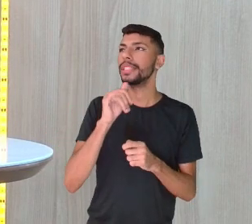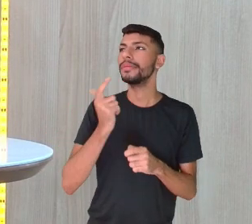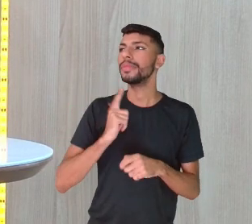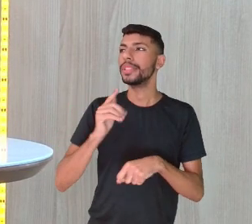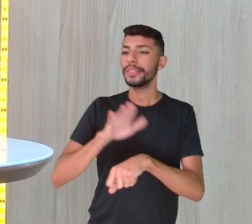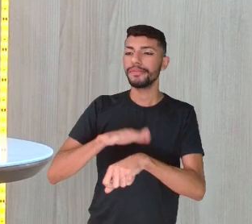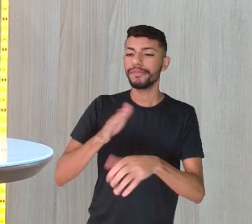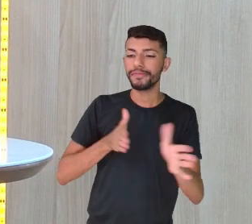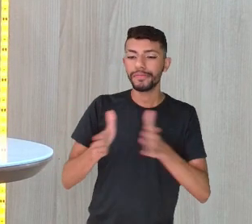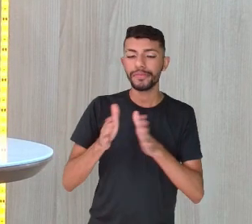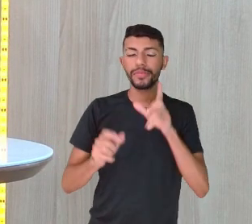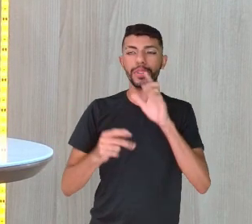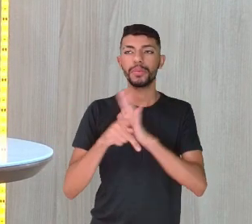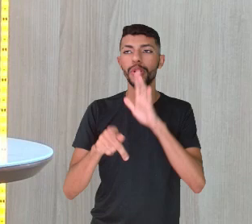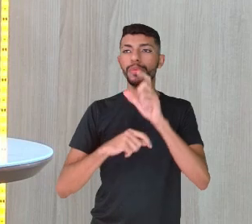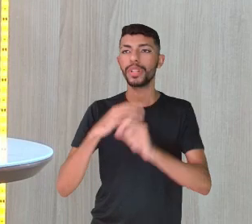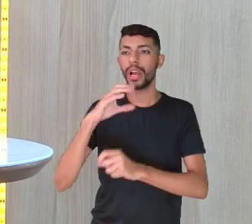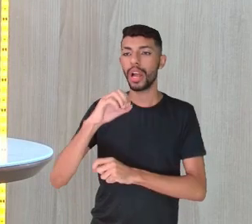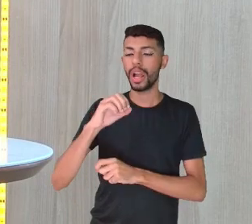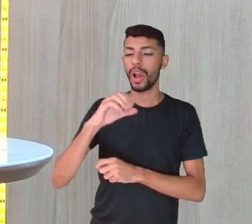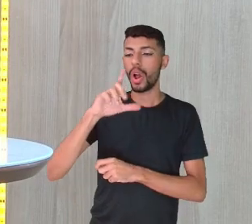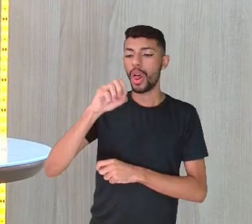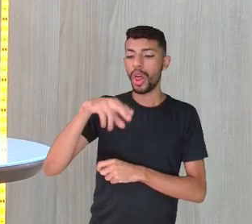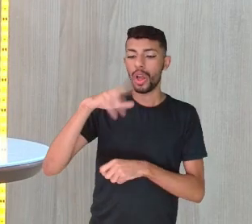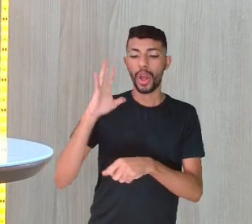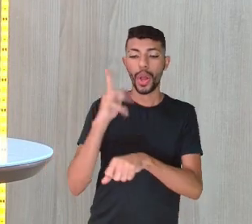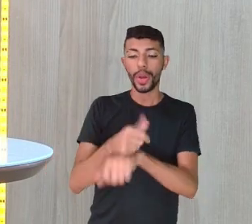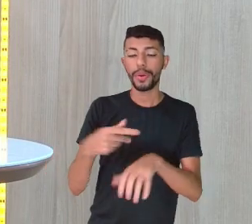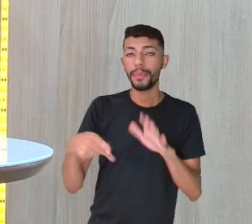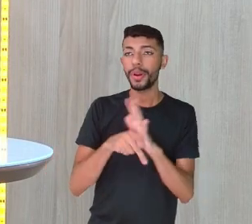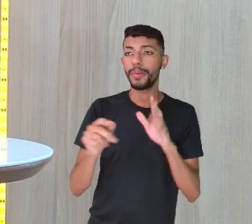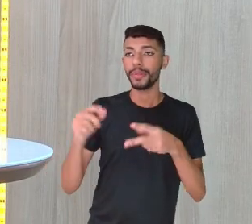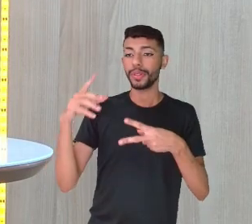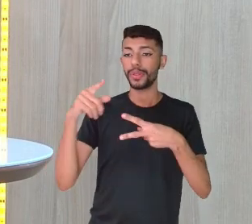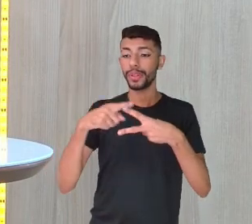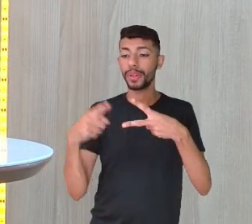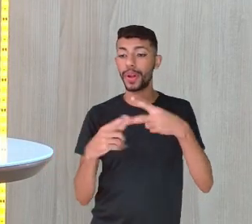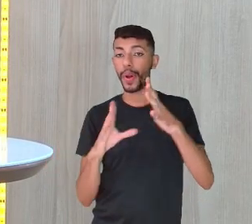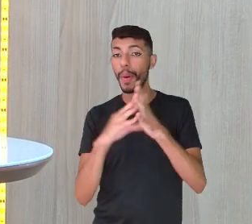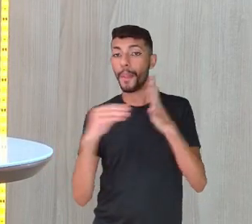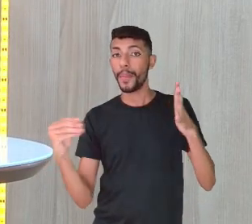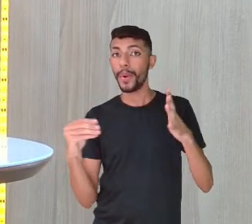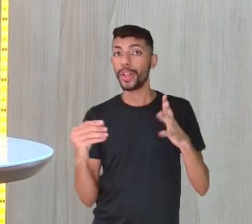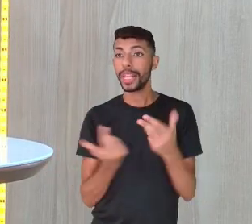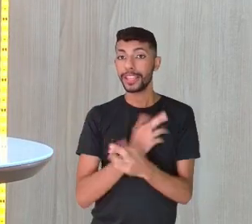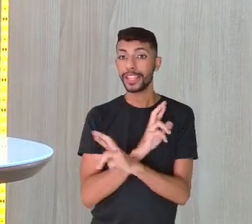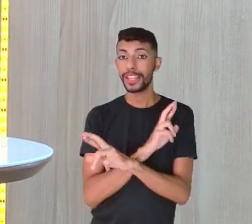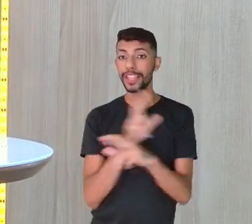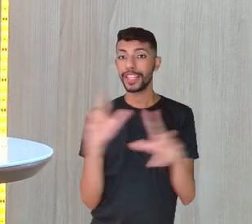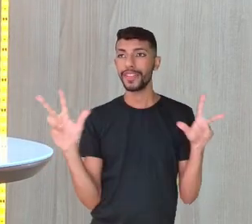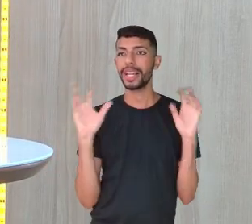colonização norte-americana, dois modelos, né? Bem distintos e que